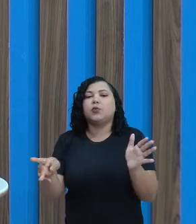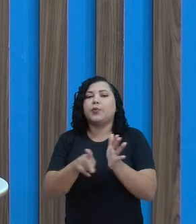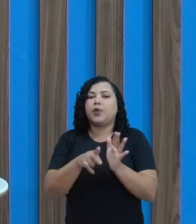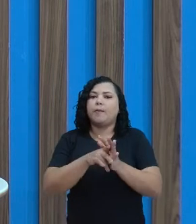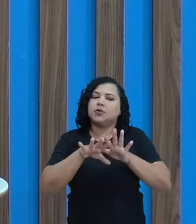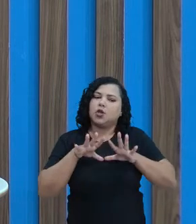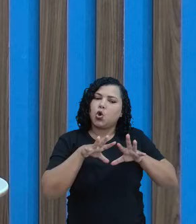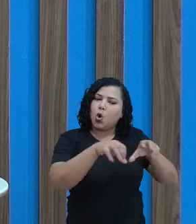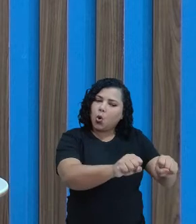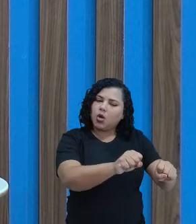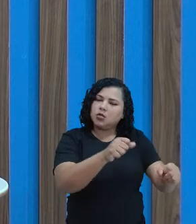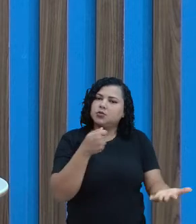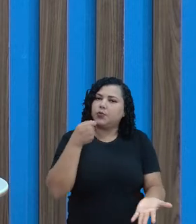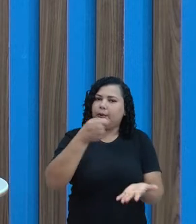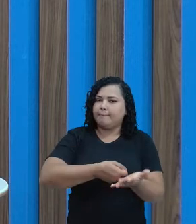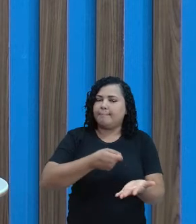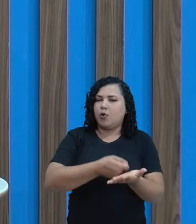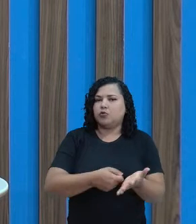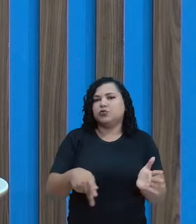colonização imposto